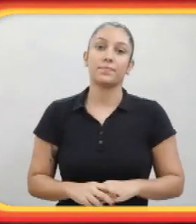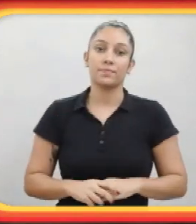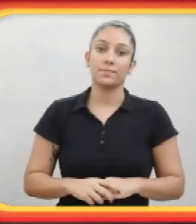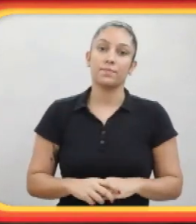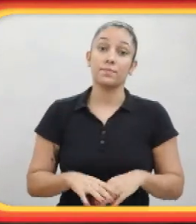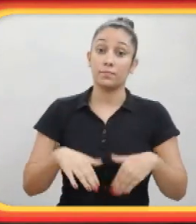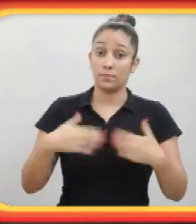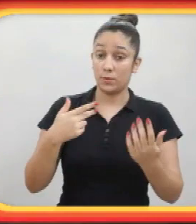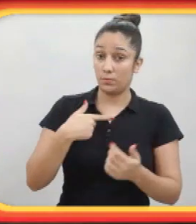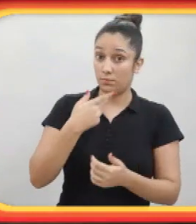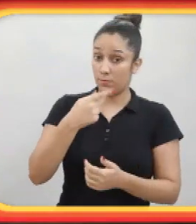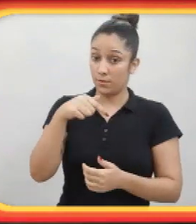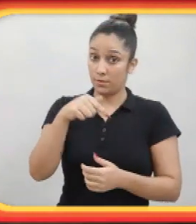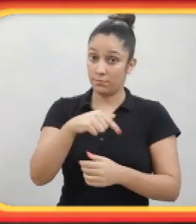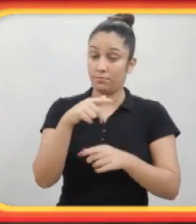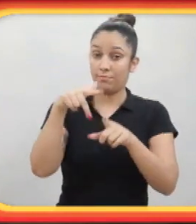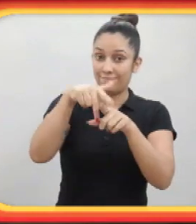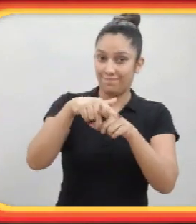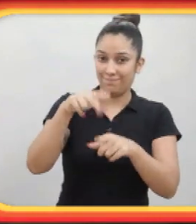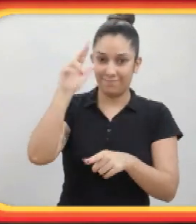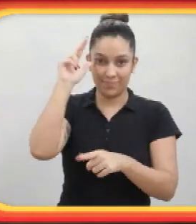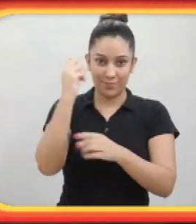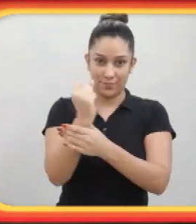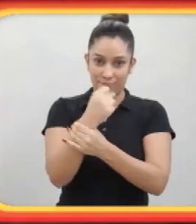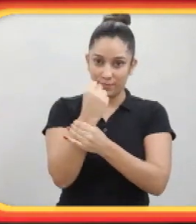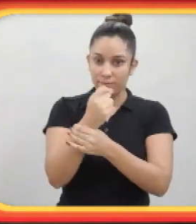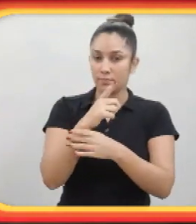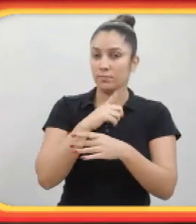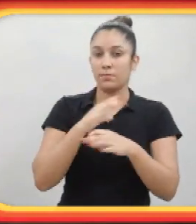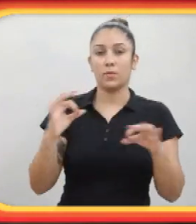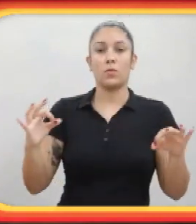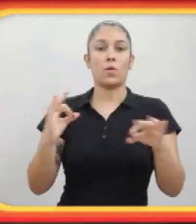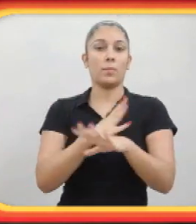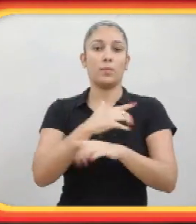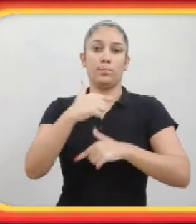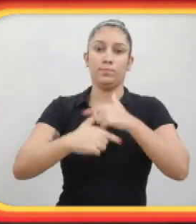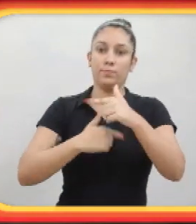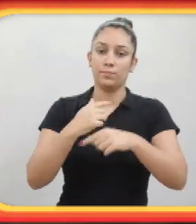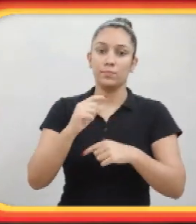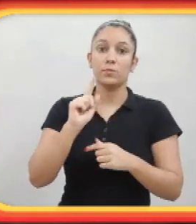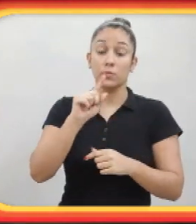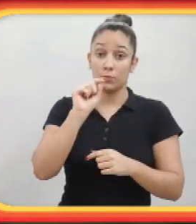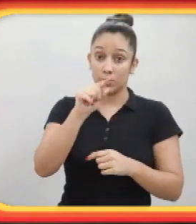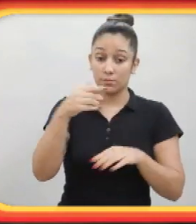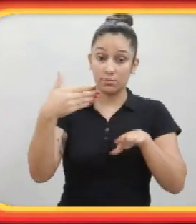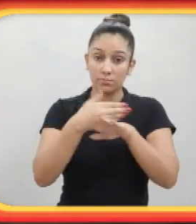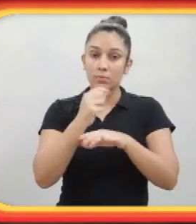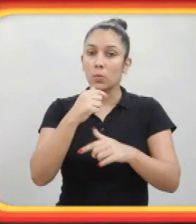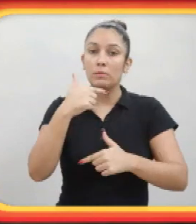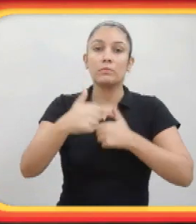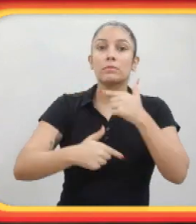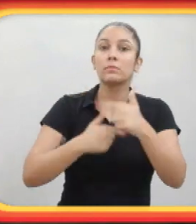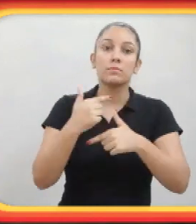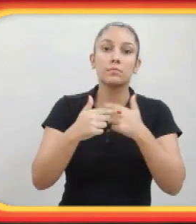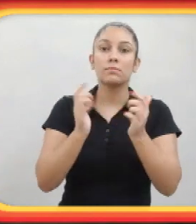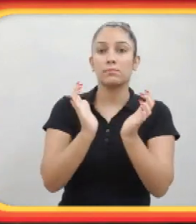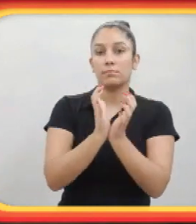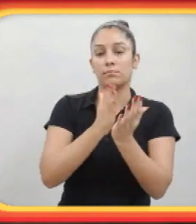tem o próprio animal, o relincho do animal, a andadura, o movimento dele,